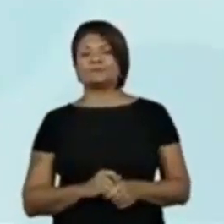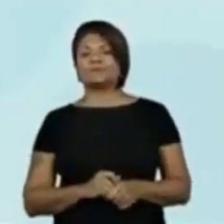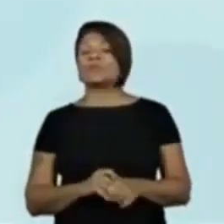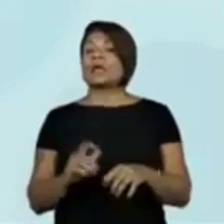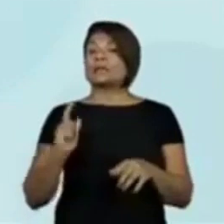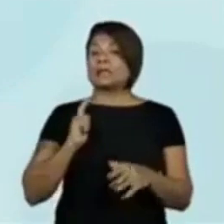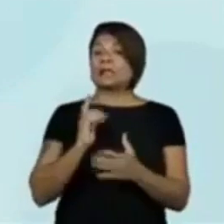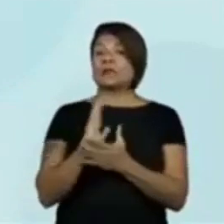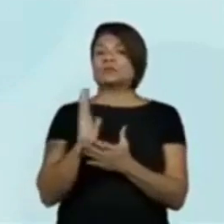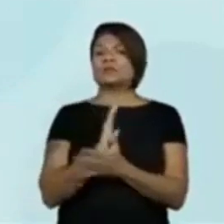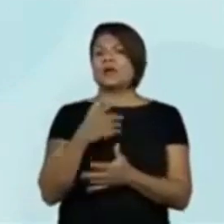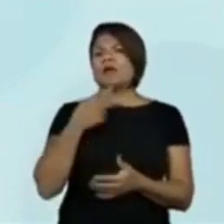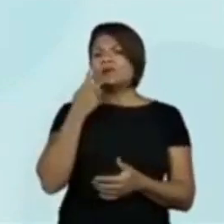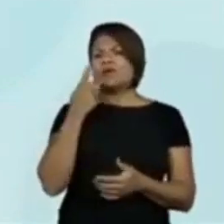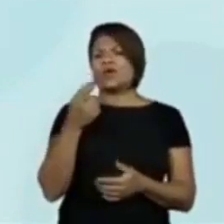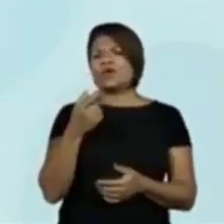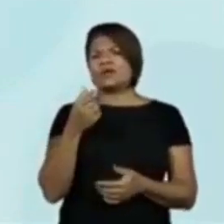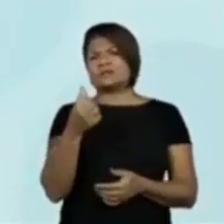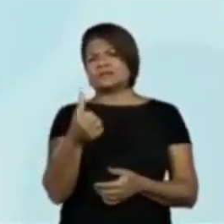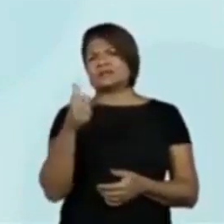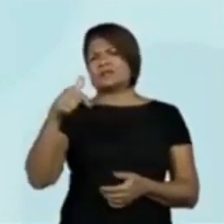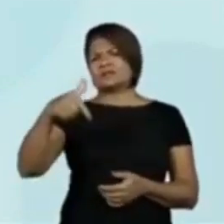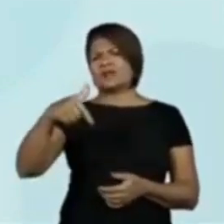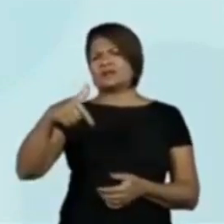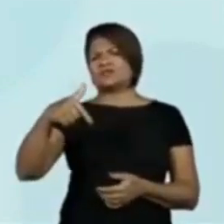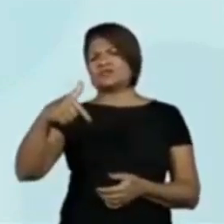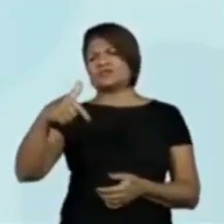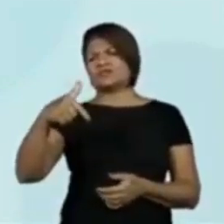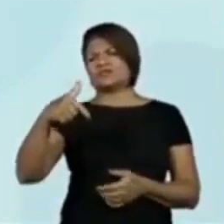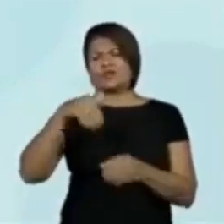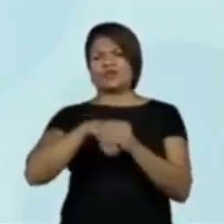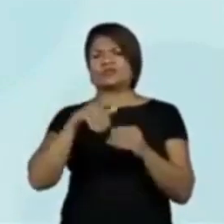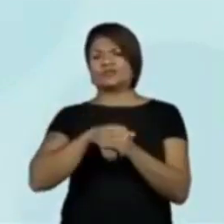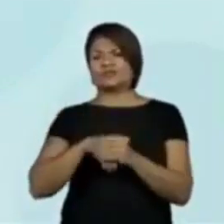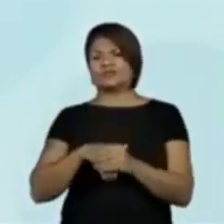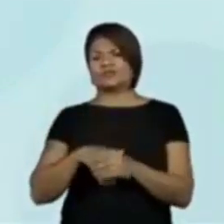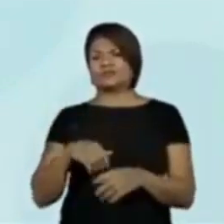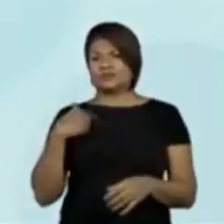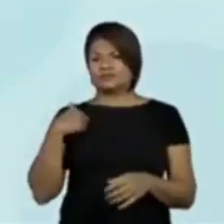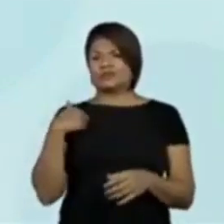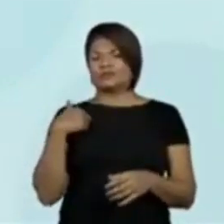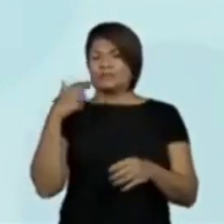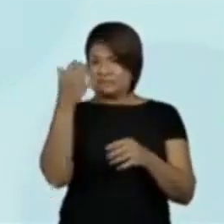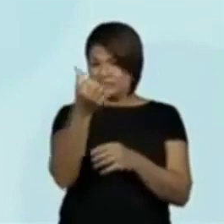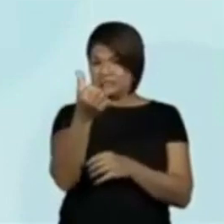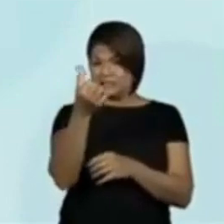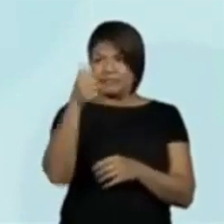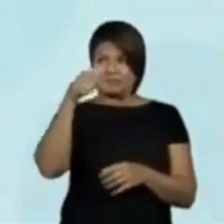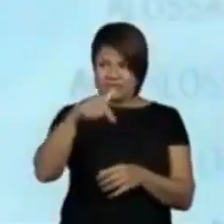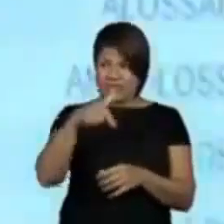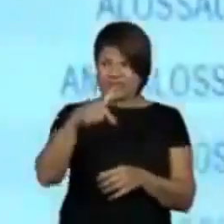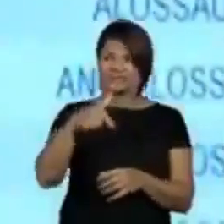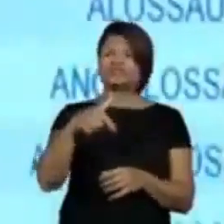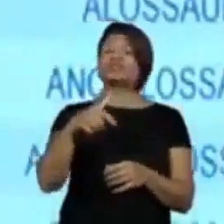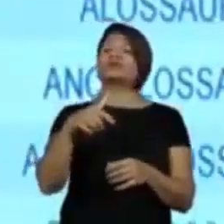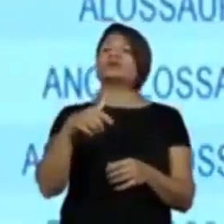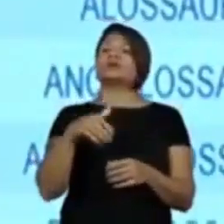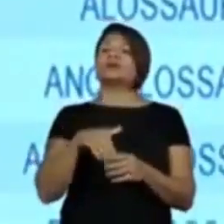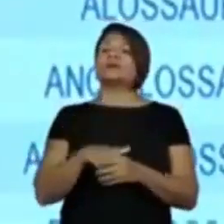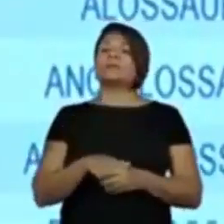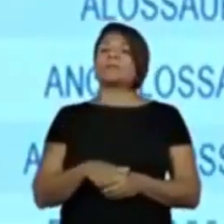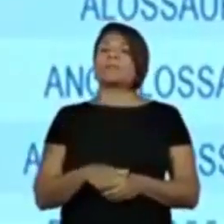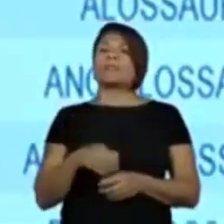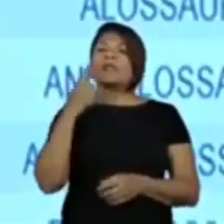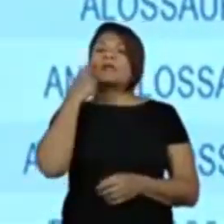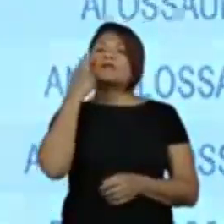Tem gente que falou ali, olha, 67 votos. Eu vou começar a marcar aqui. Tem gente que falou que são 67.